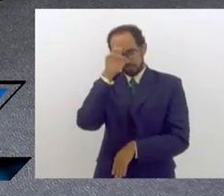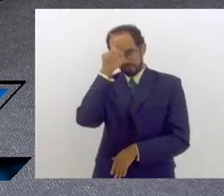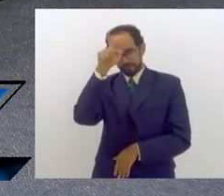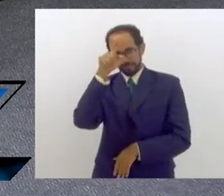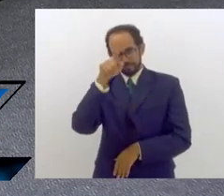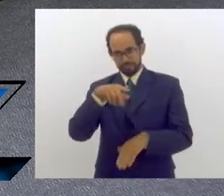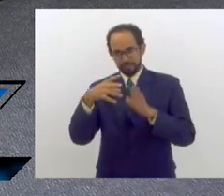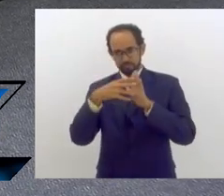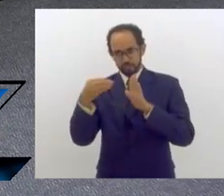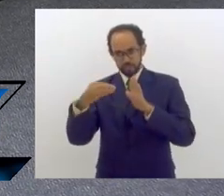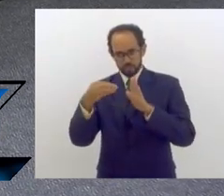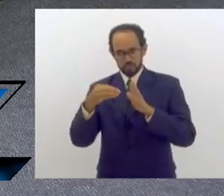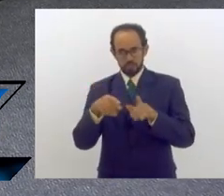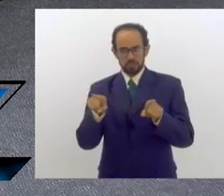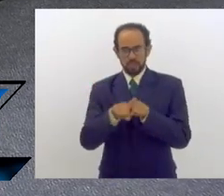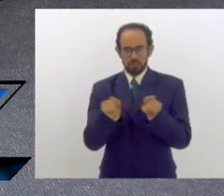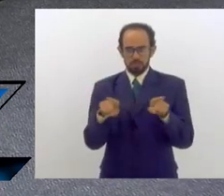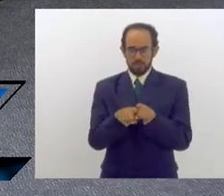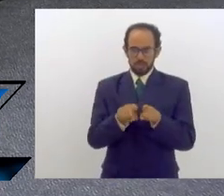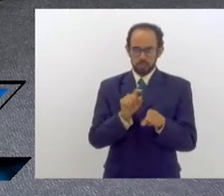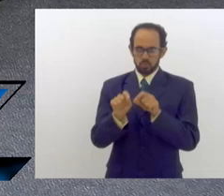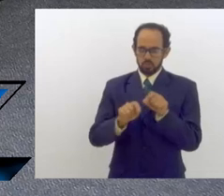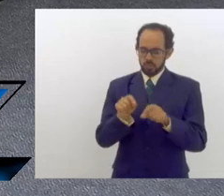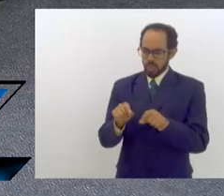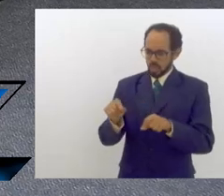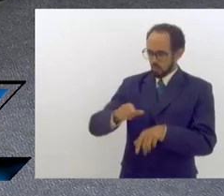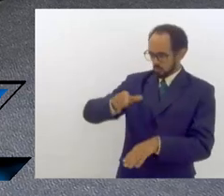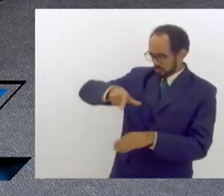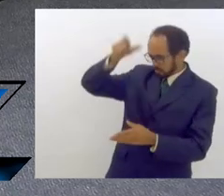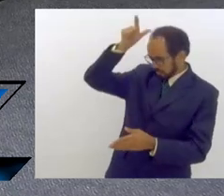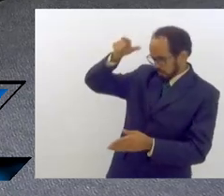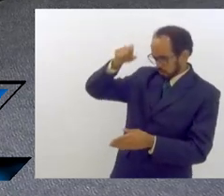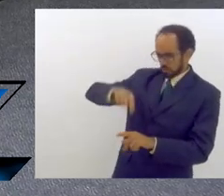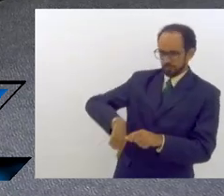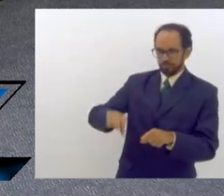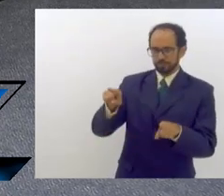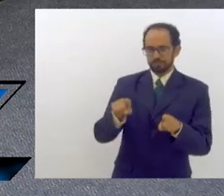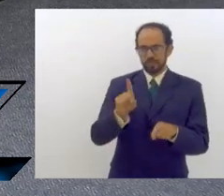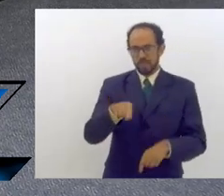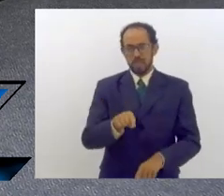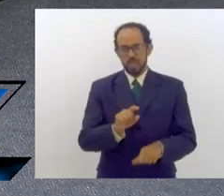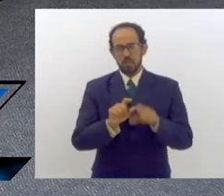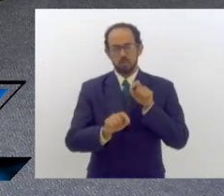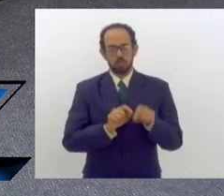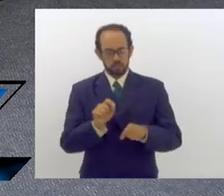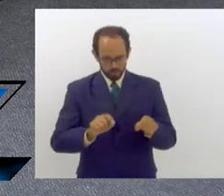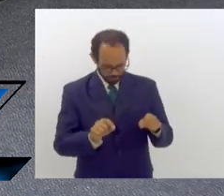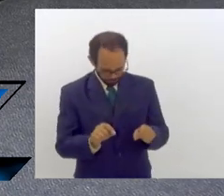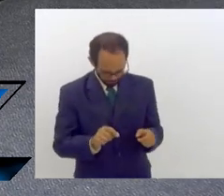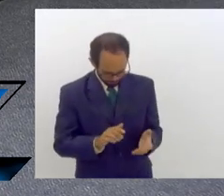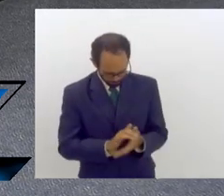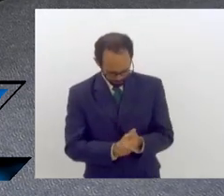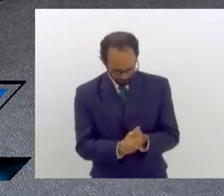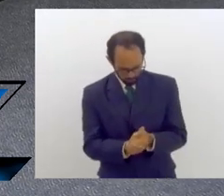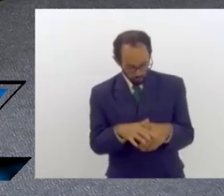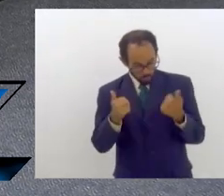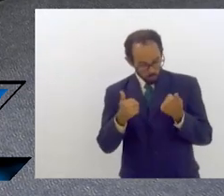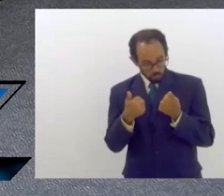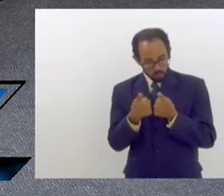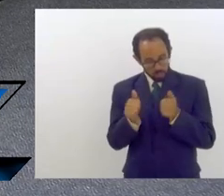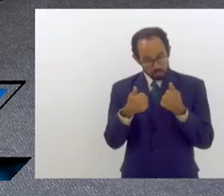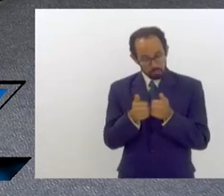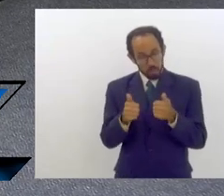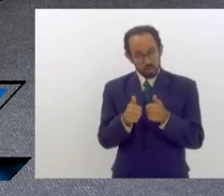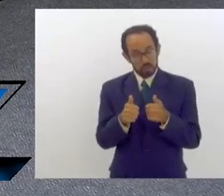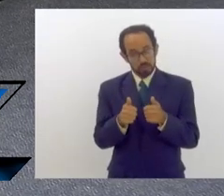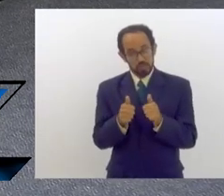a mesma coisa Deputado Luiz Paulo é a questão do transporte massa